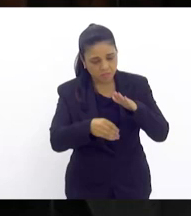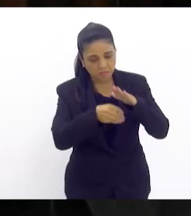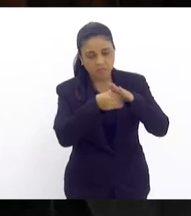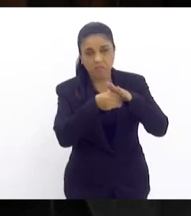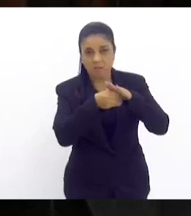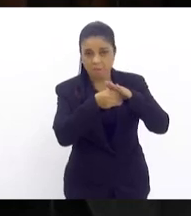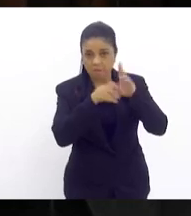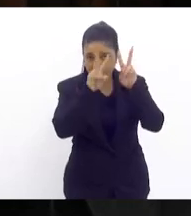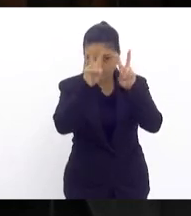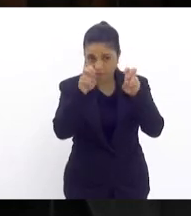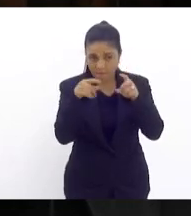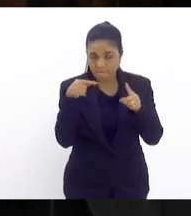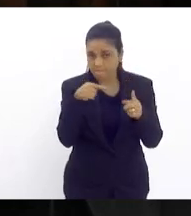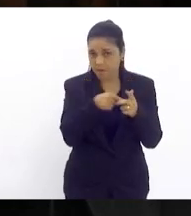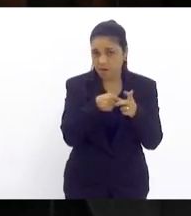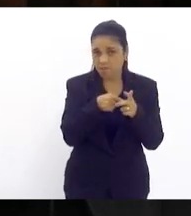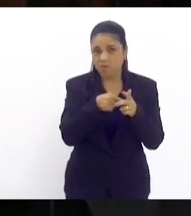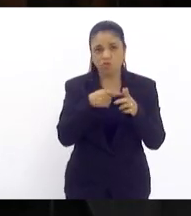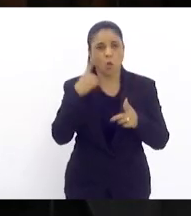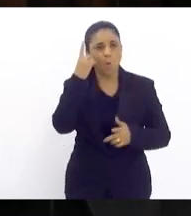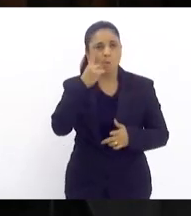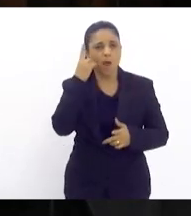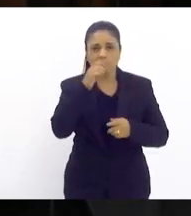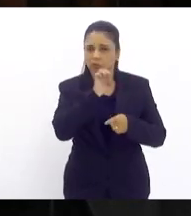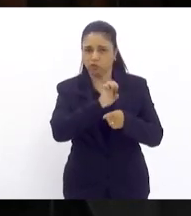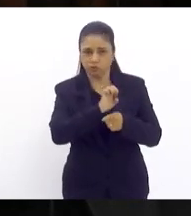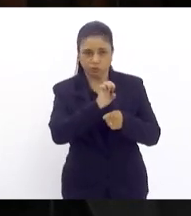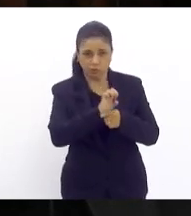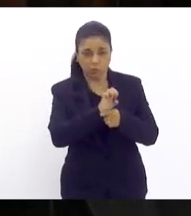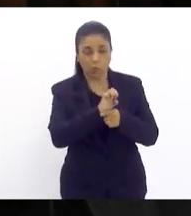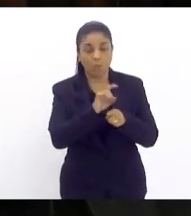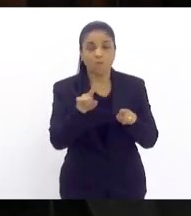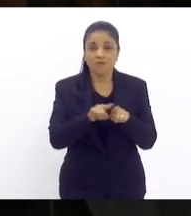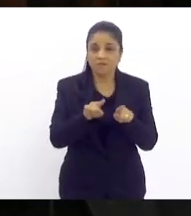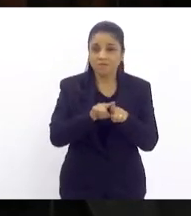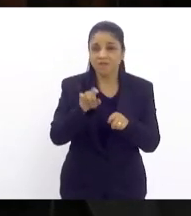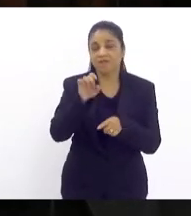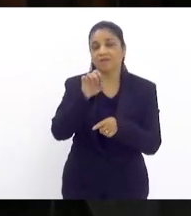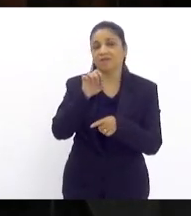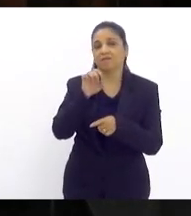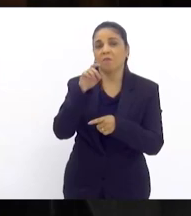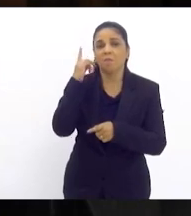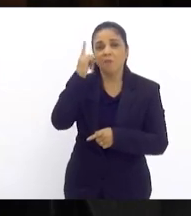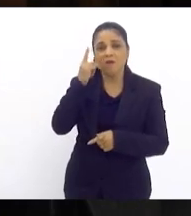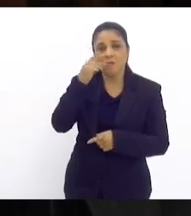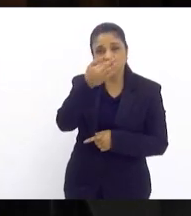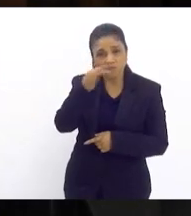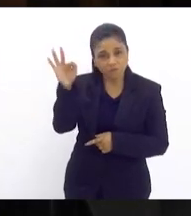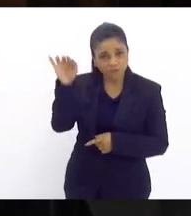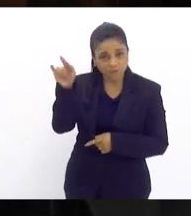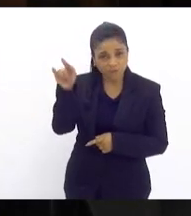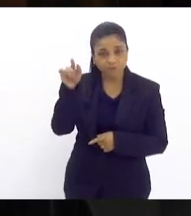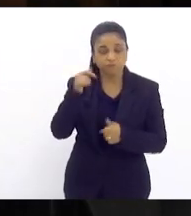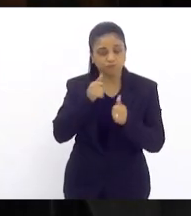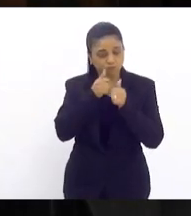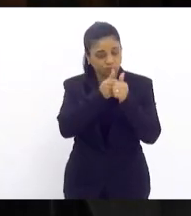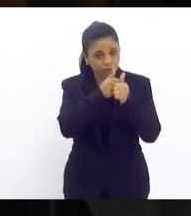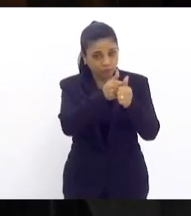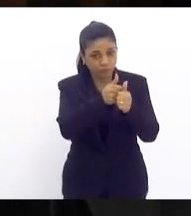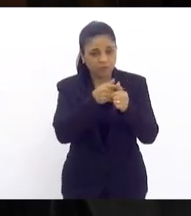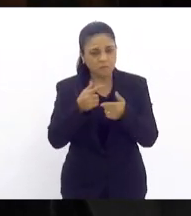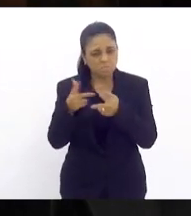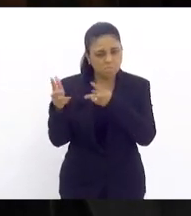E aí não tô me referindo só o Parlamento Estadual mas principalmente o Parlamento Federal a gente tem acompanhado que isso tem sido moeda de troca